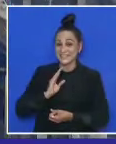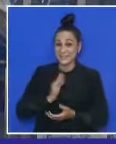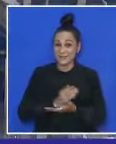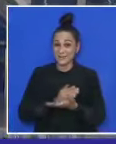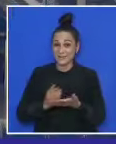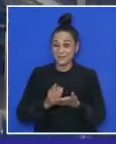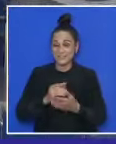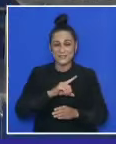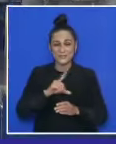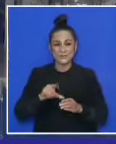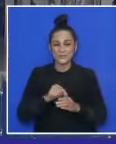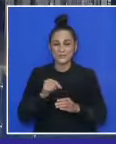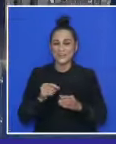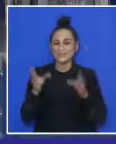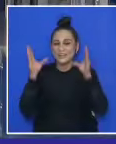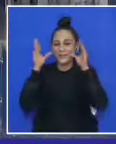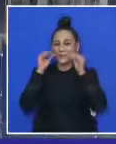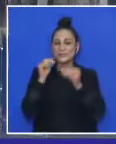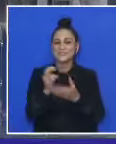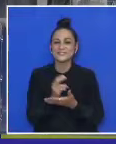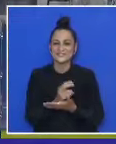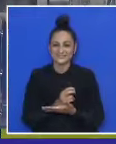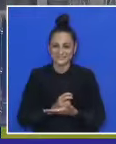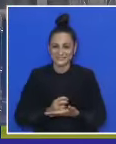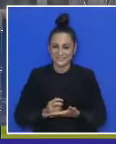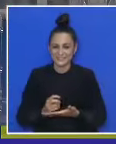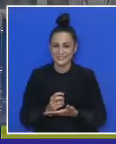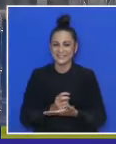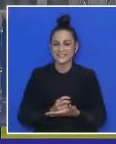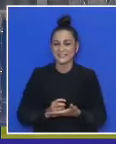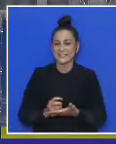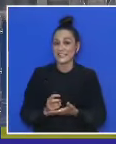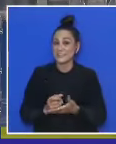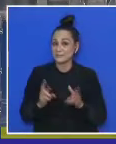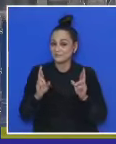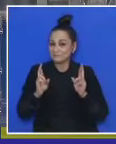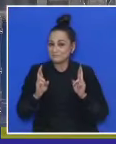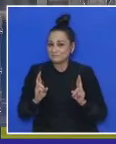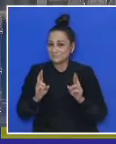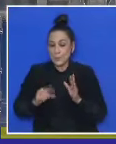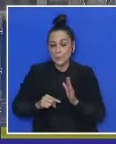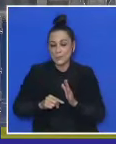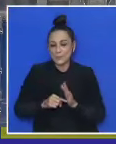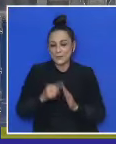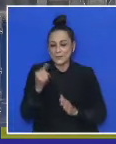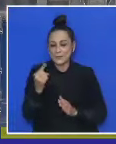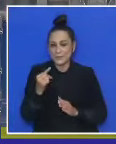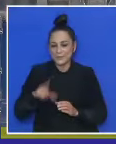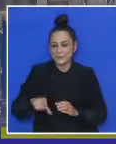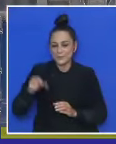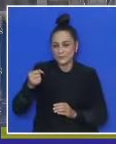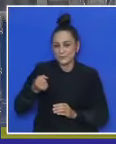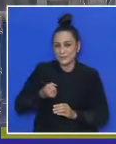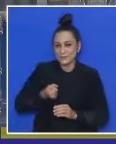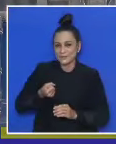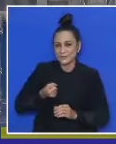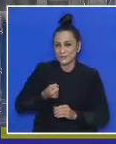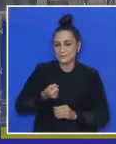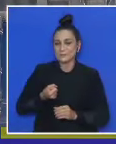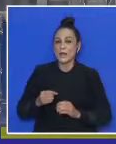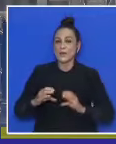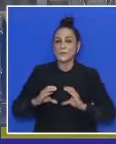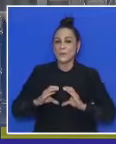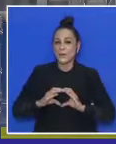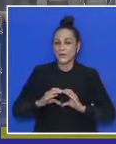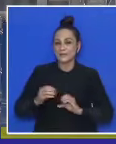Está começando agora o sorteio desta noite da Quina. Estamos na expectativa pelo primeiro número sorteado. Vem